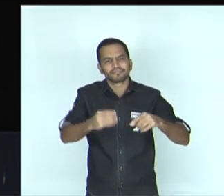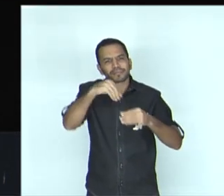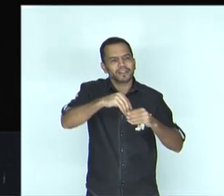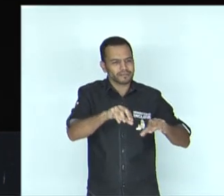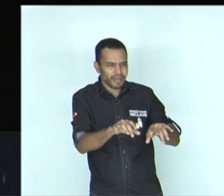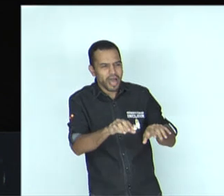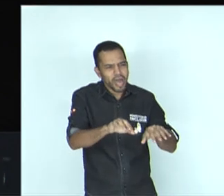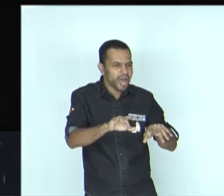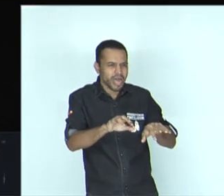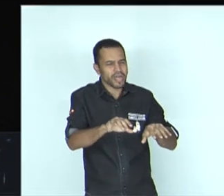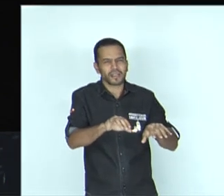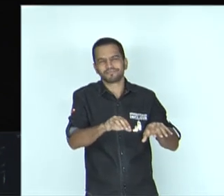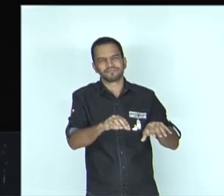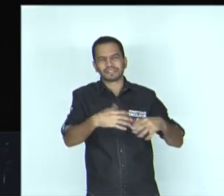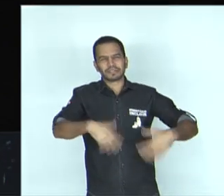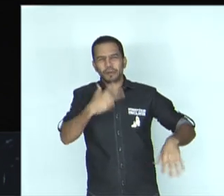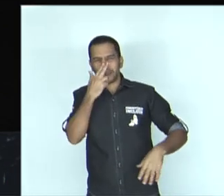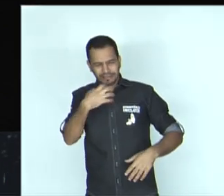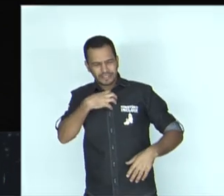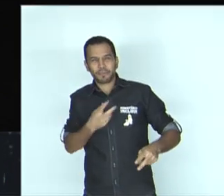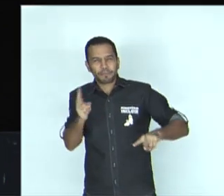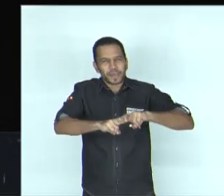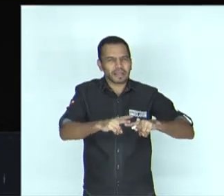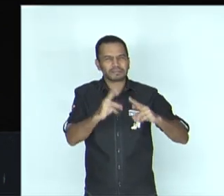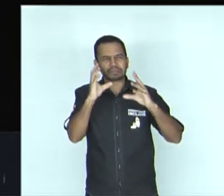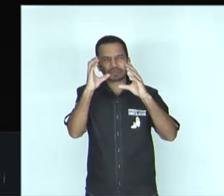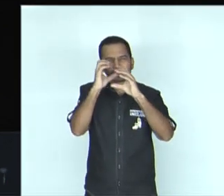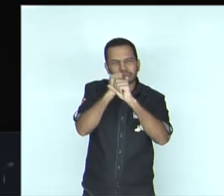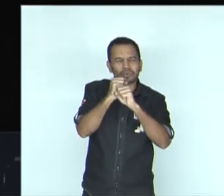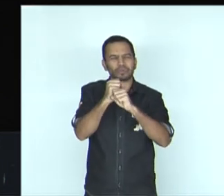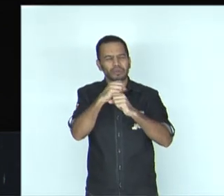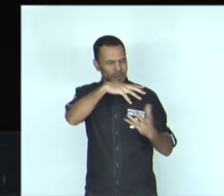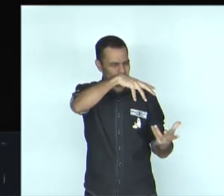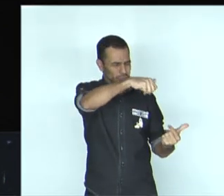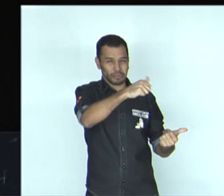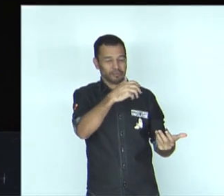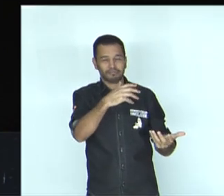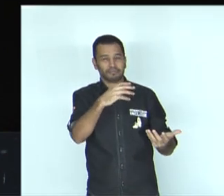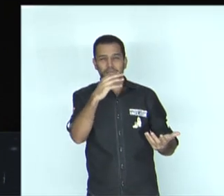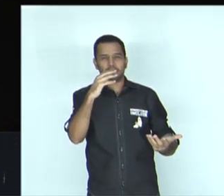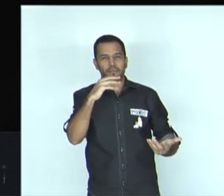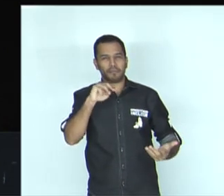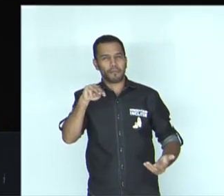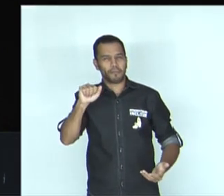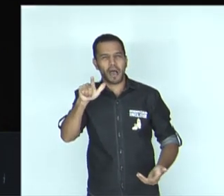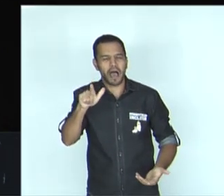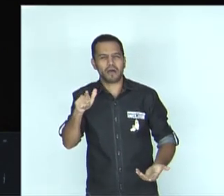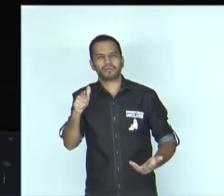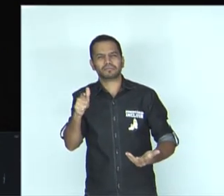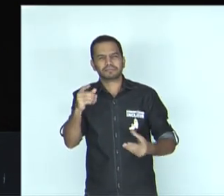enjaulados nesse mundo obscuro, maldoso da pornografia,